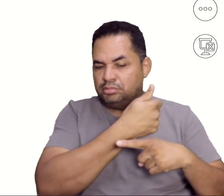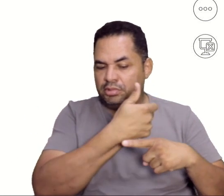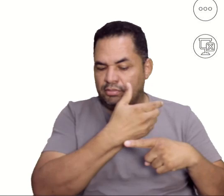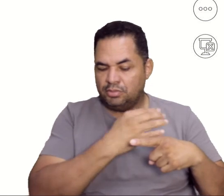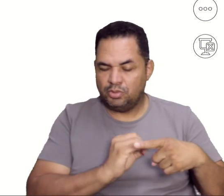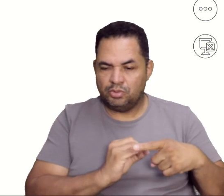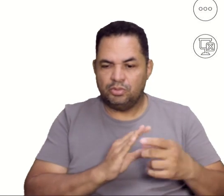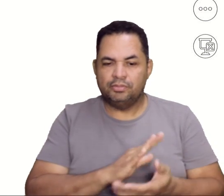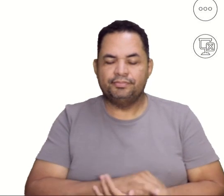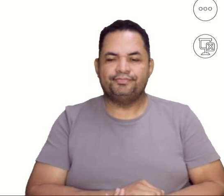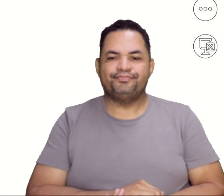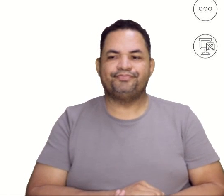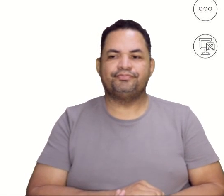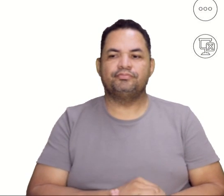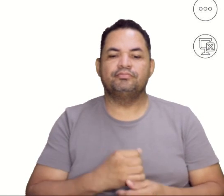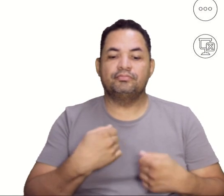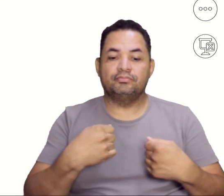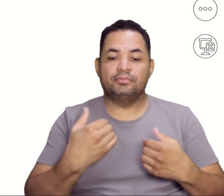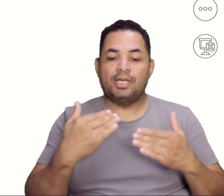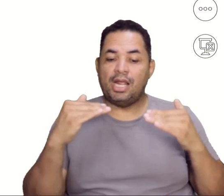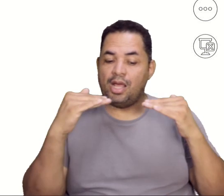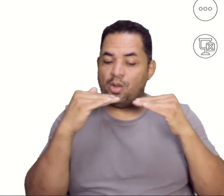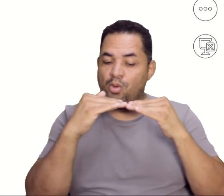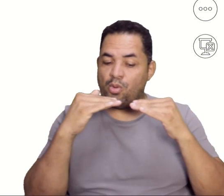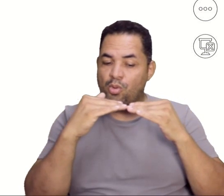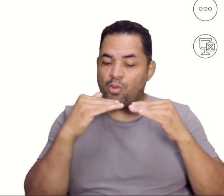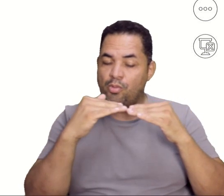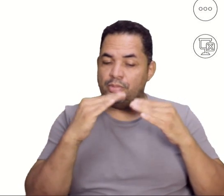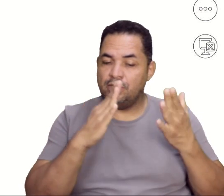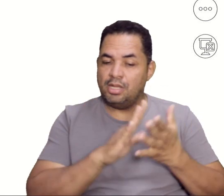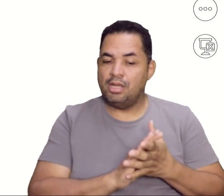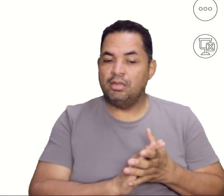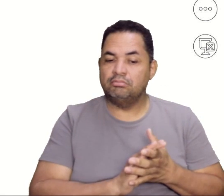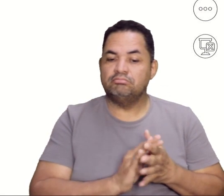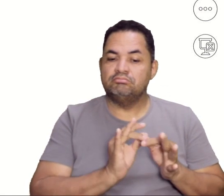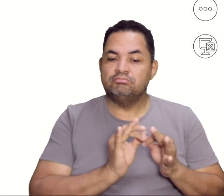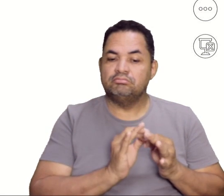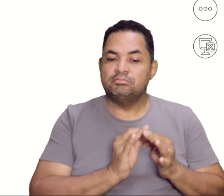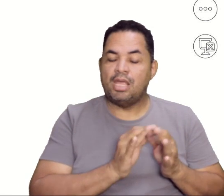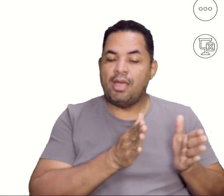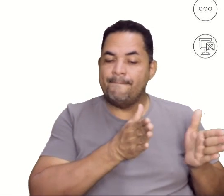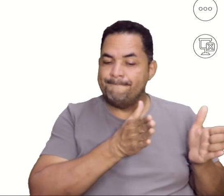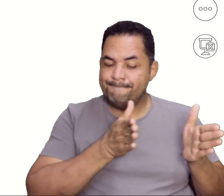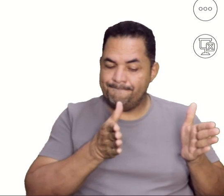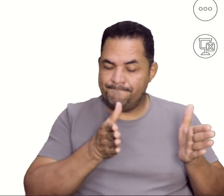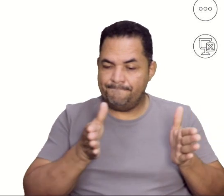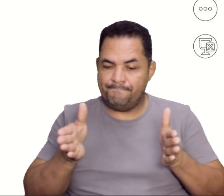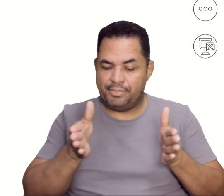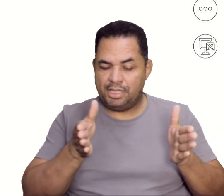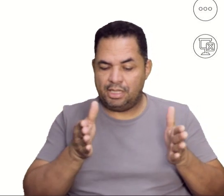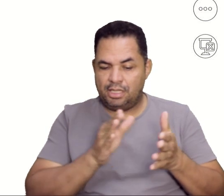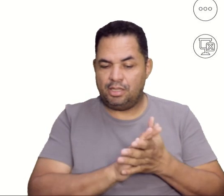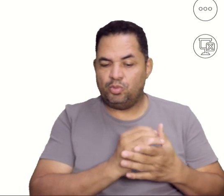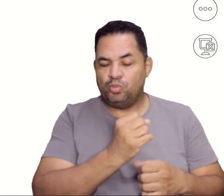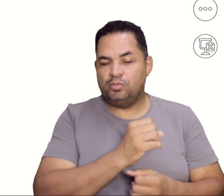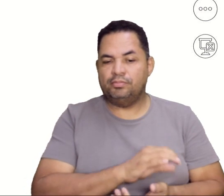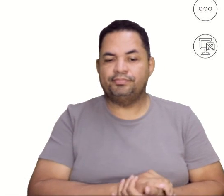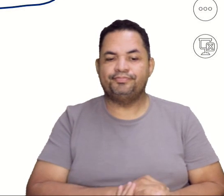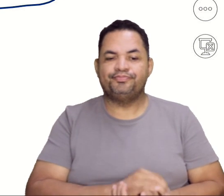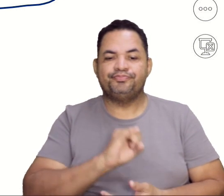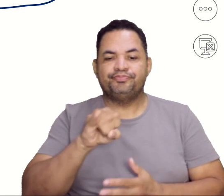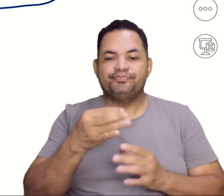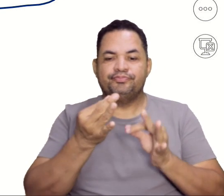não era muito comum fazer isso é mas a gente precisa chegar na mesma unidade aí de tempo de medida porque não pode tá diferente tá o juro